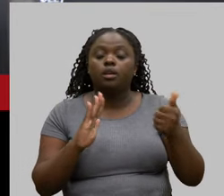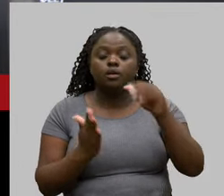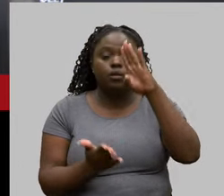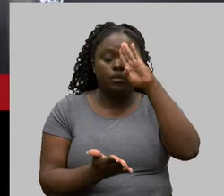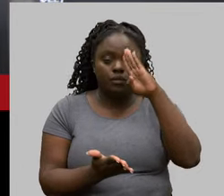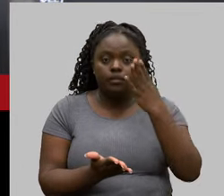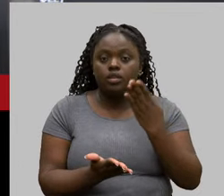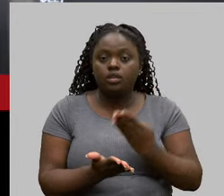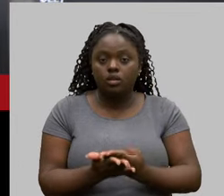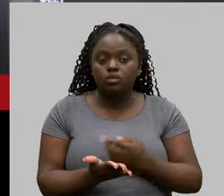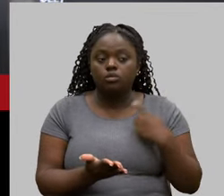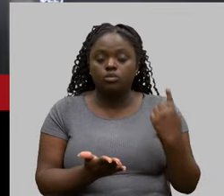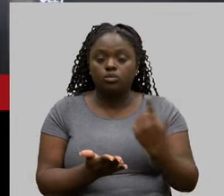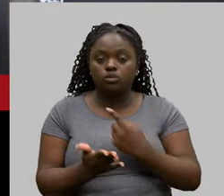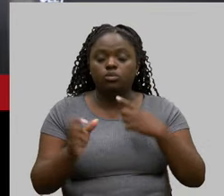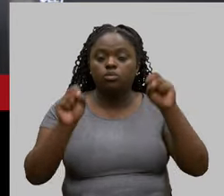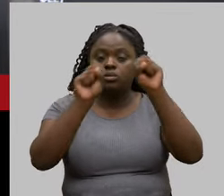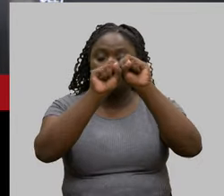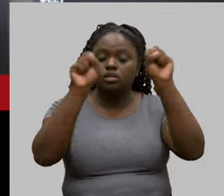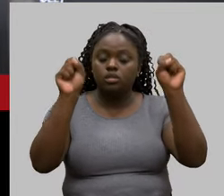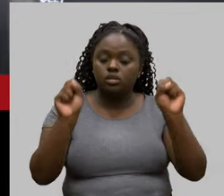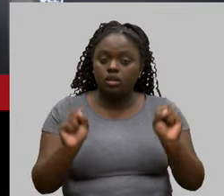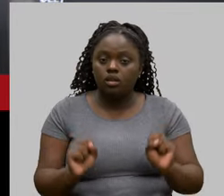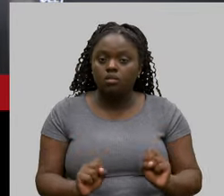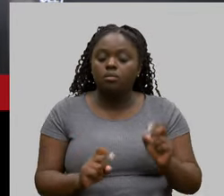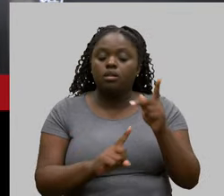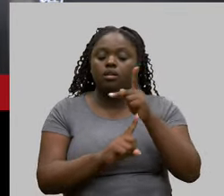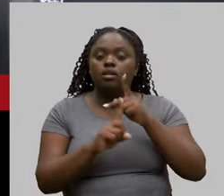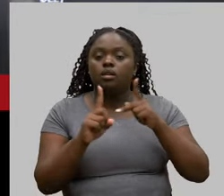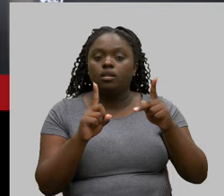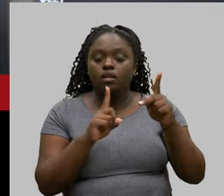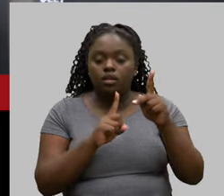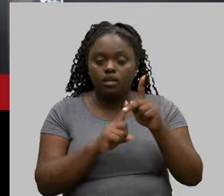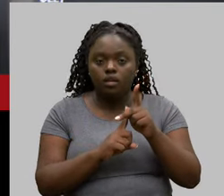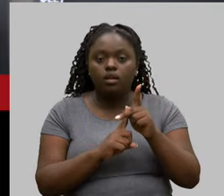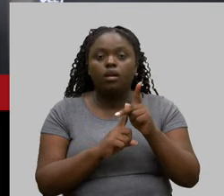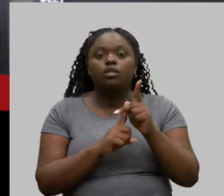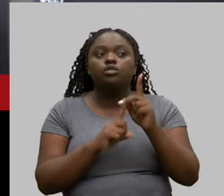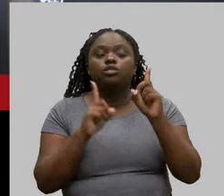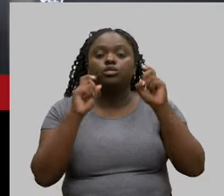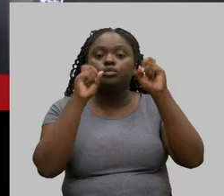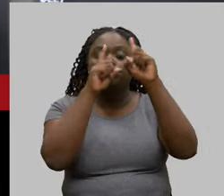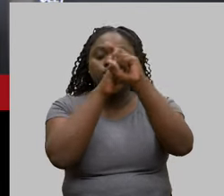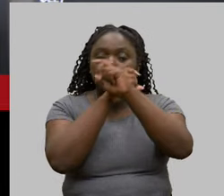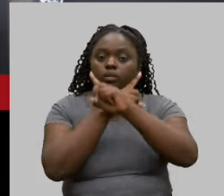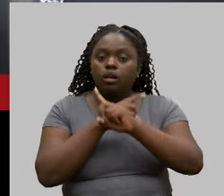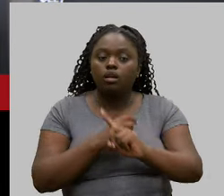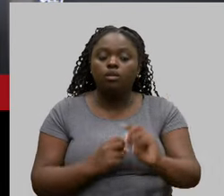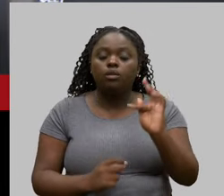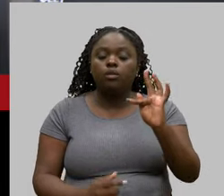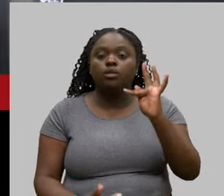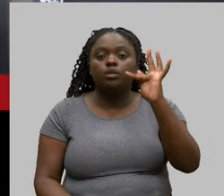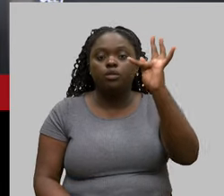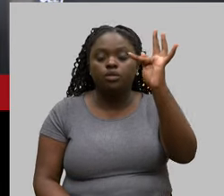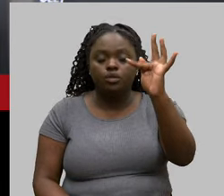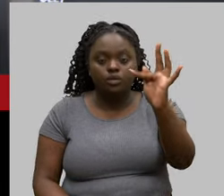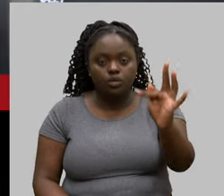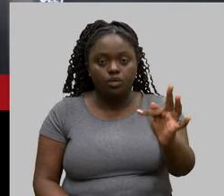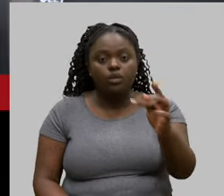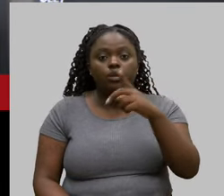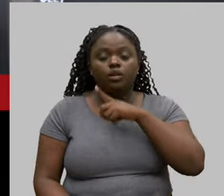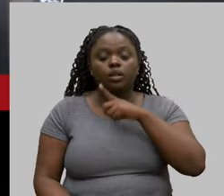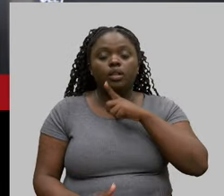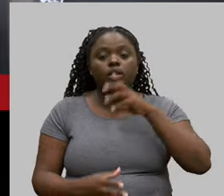sistema Previdenciário precarizando a longo prazo e fomentando o individualismo dentro da nossa